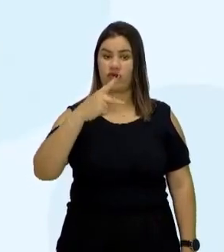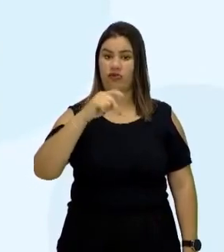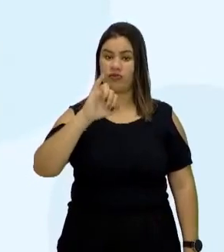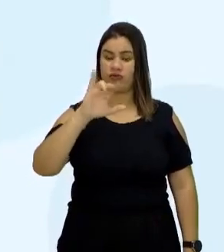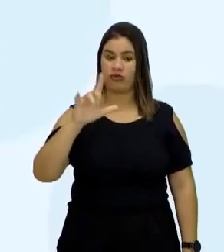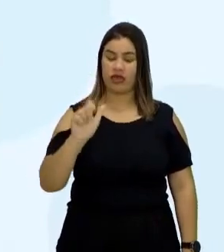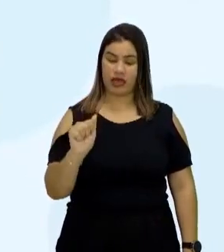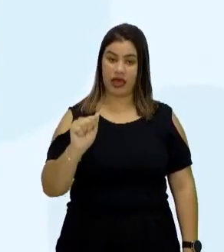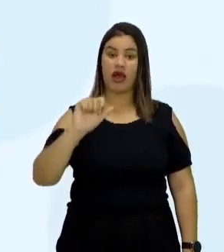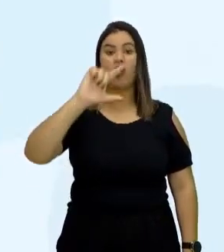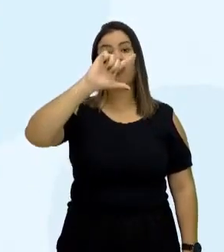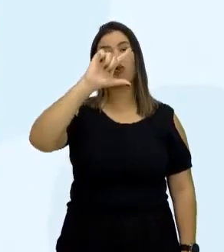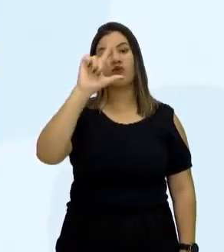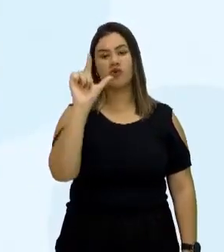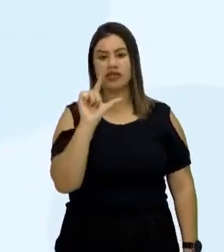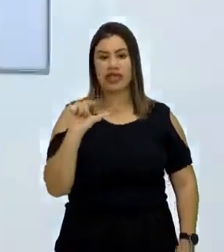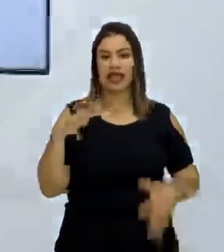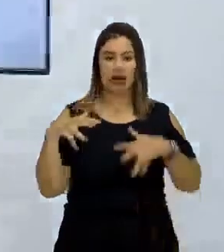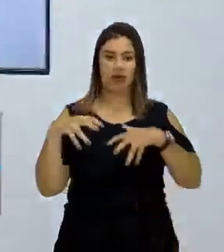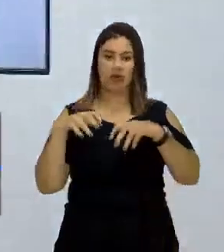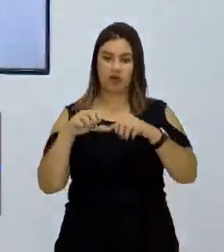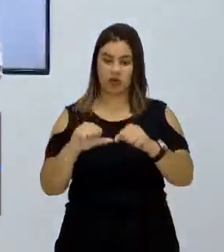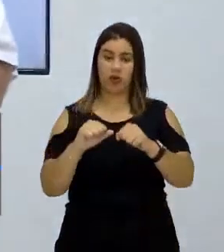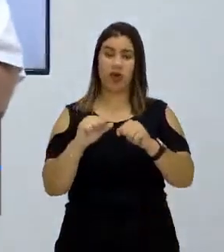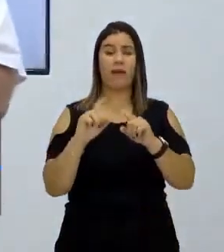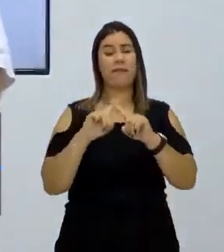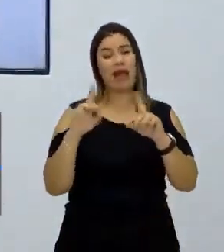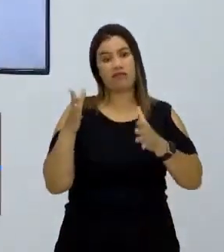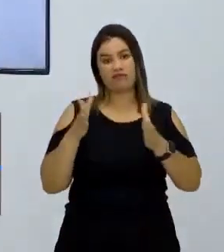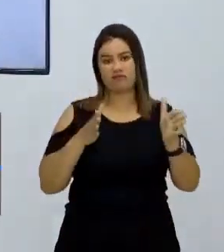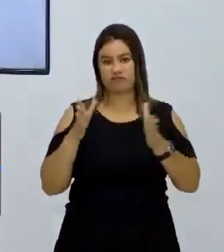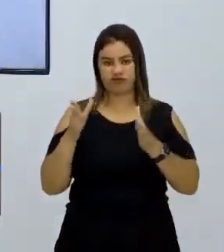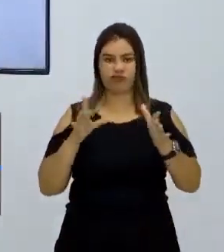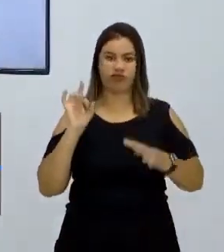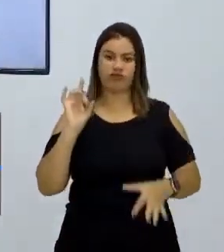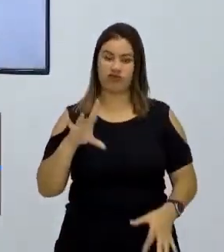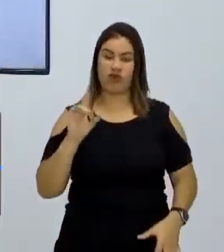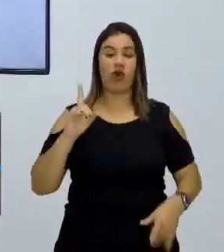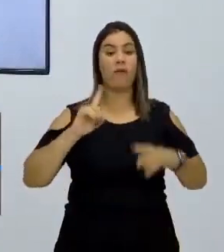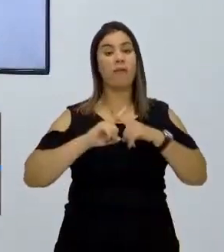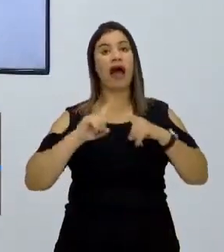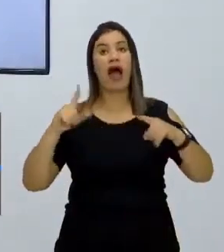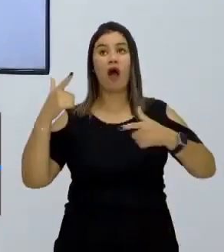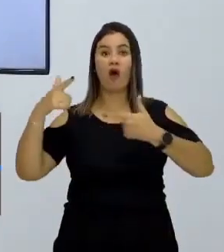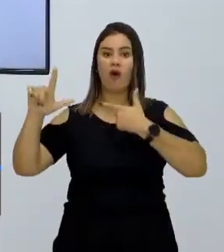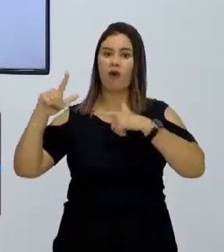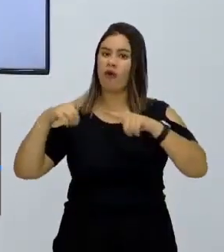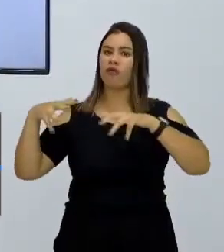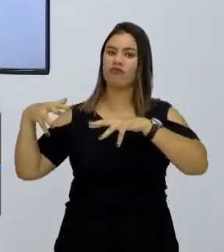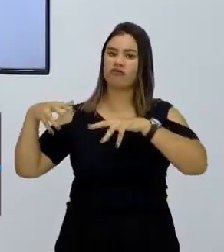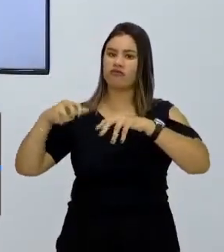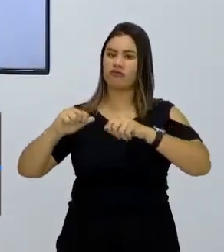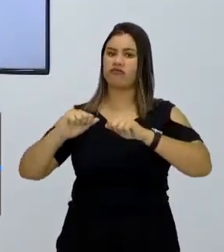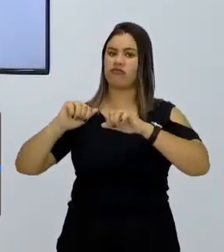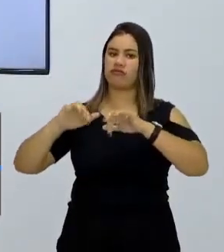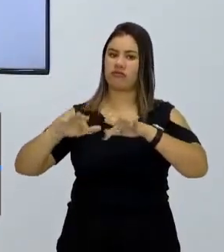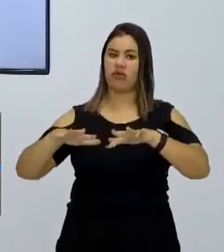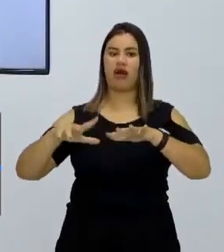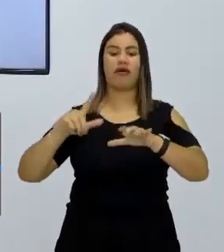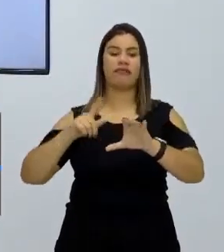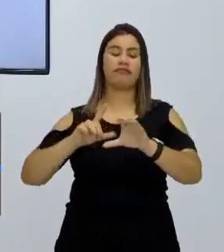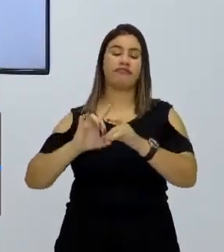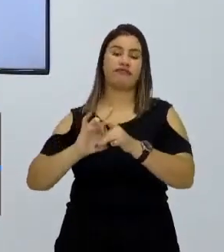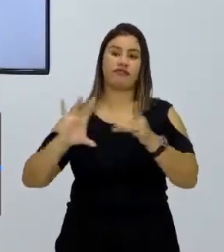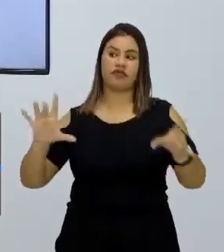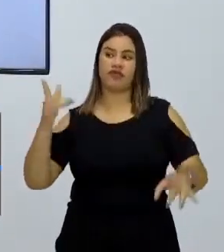mas também por um breve espaço de tempo, diferentemente de outras colonizações que, com o passar do tempo, se tornaram